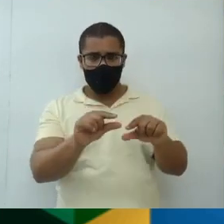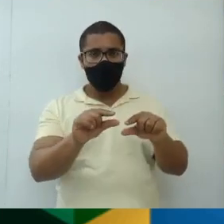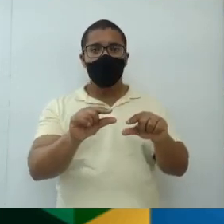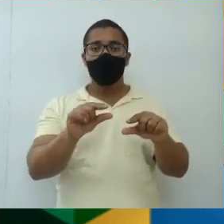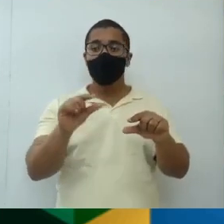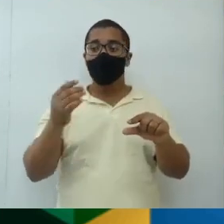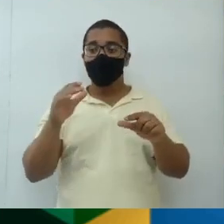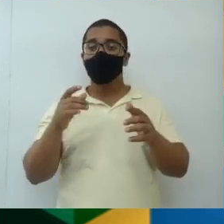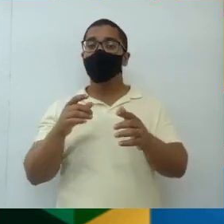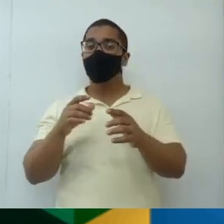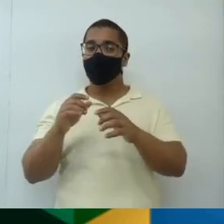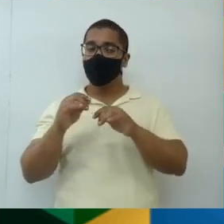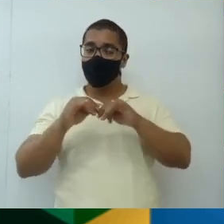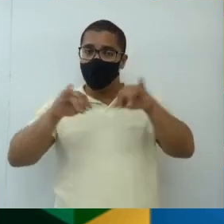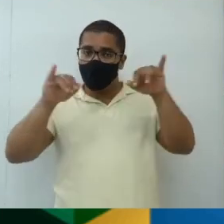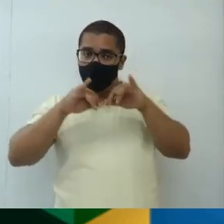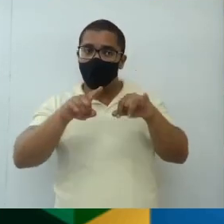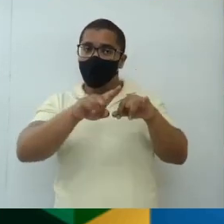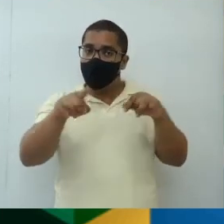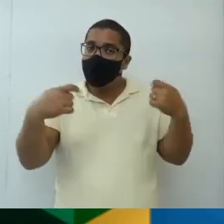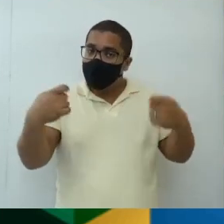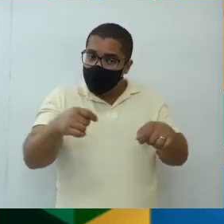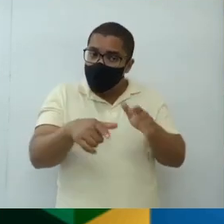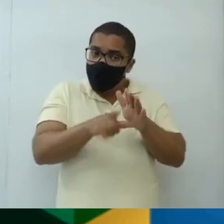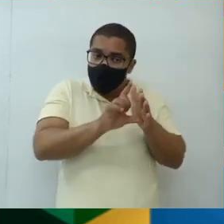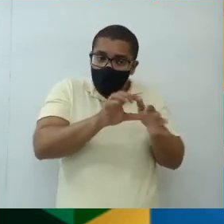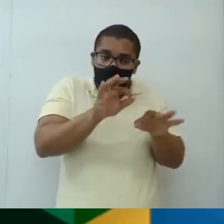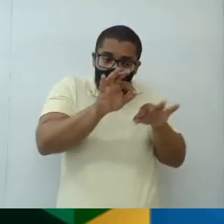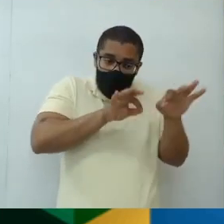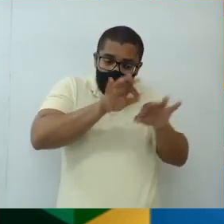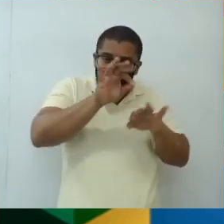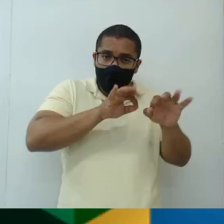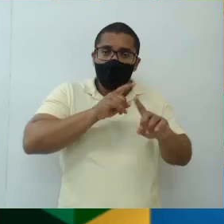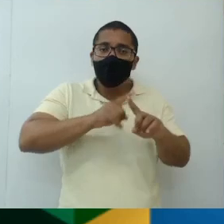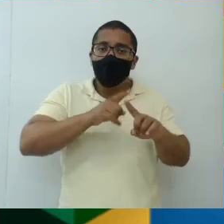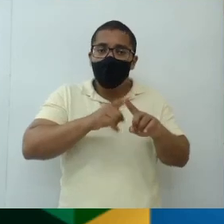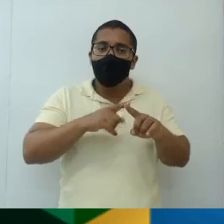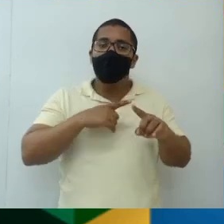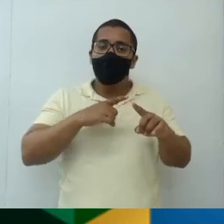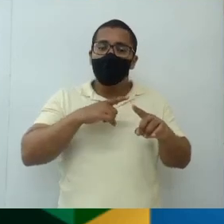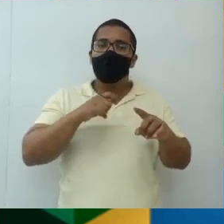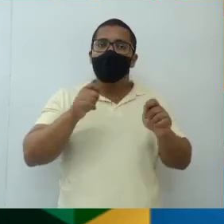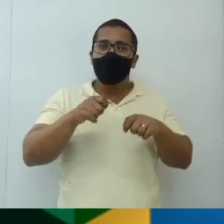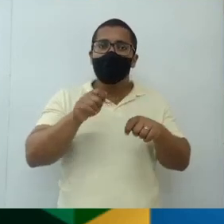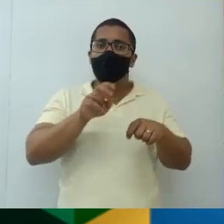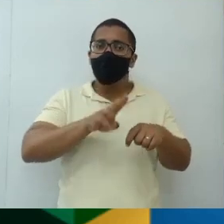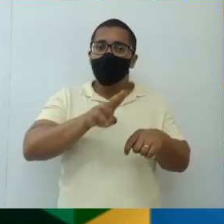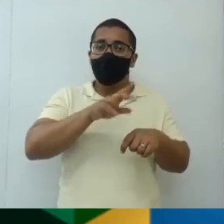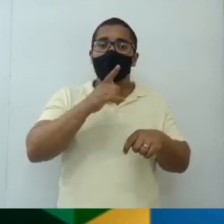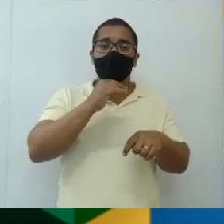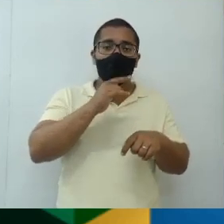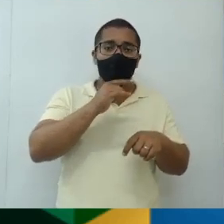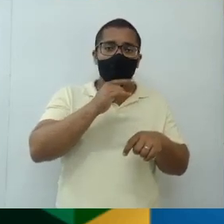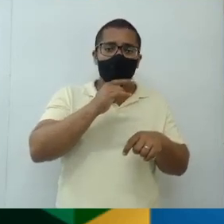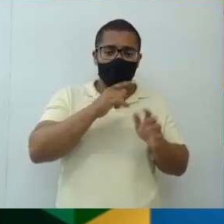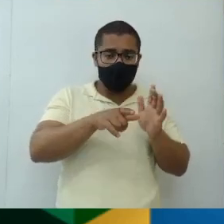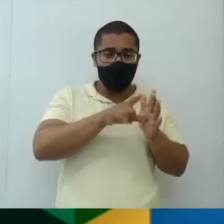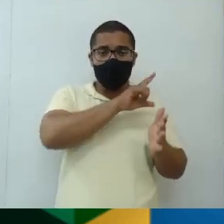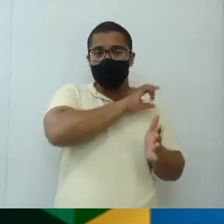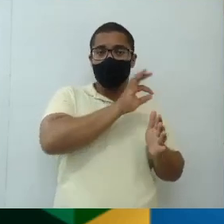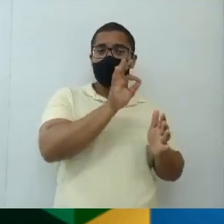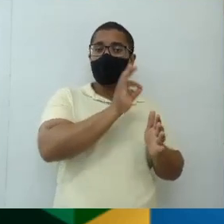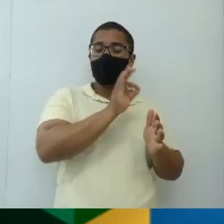necessidade de estar preparado medidas preventivas como reuso não foram adotadas a